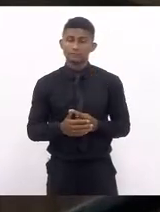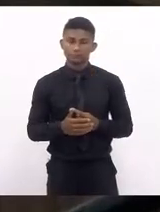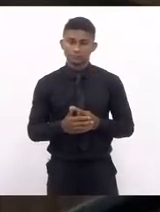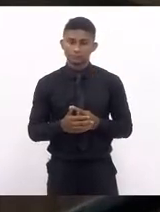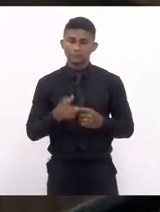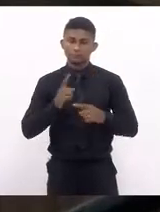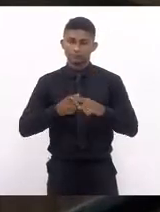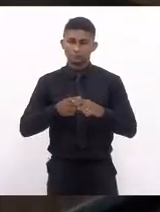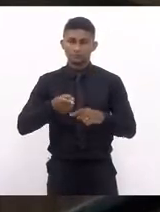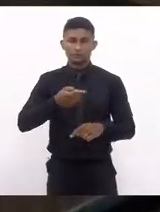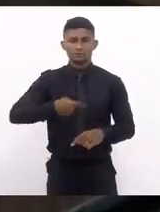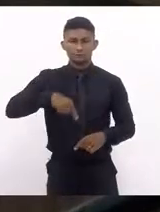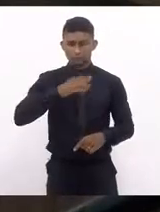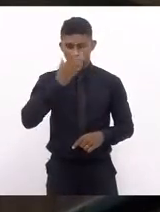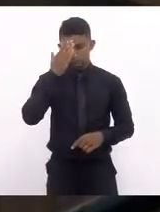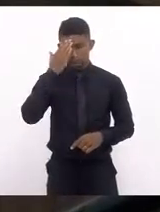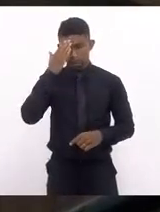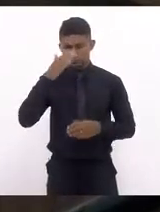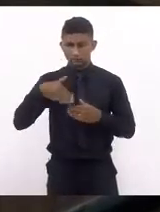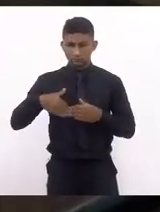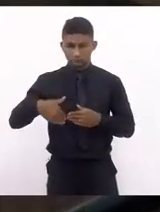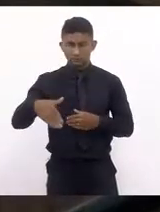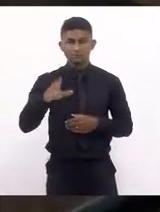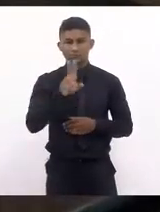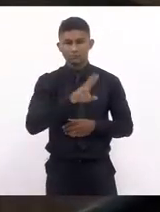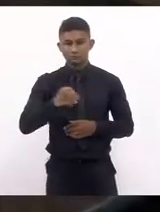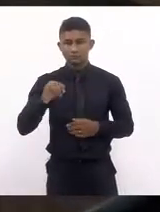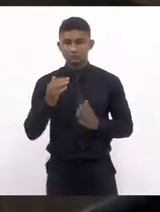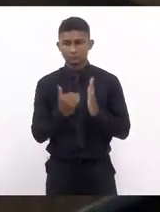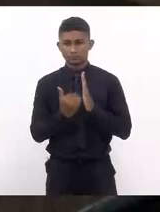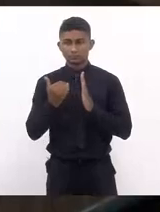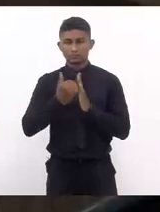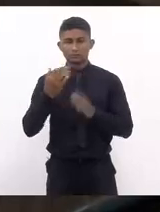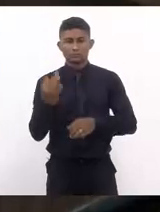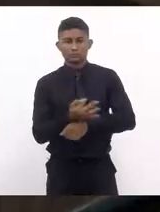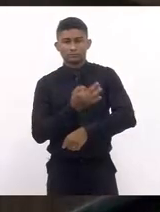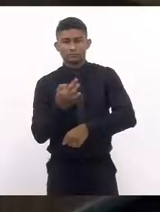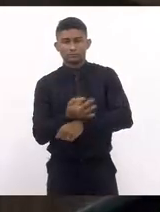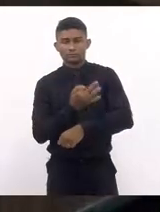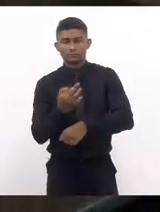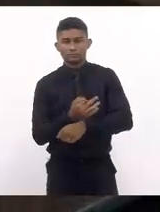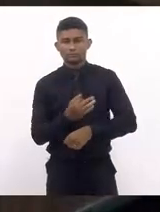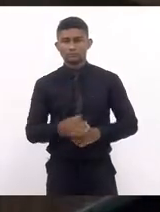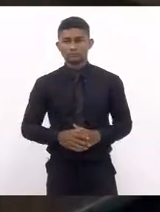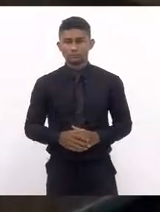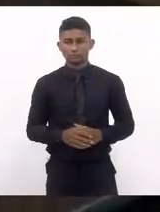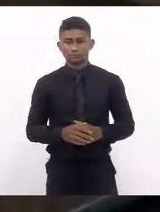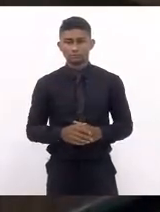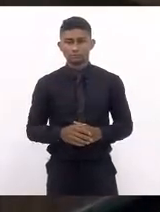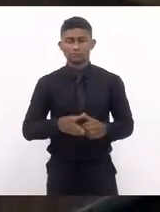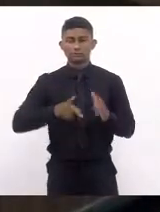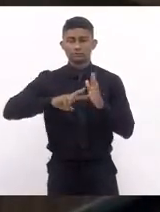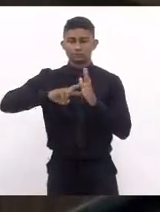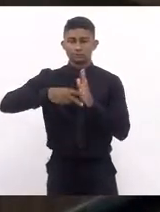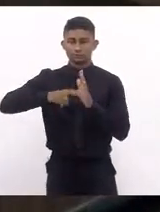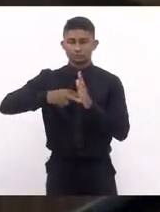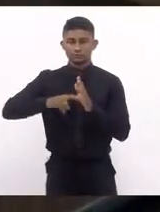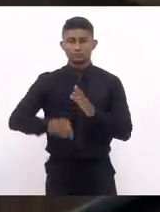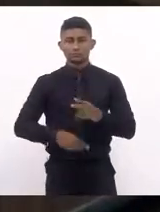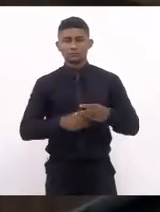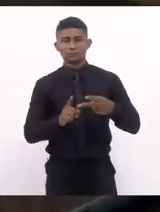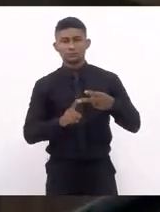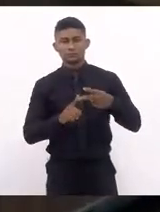nós sabemos que haverá e Continuará havendo resistência resistência no sindicato